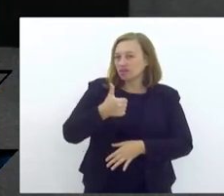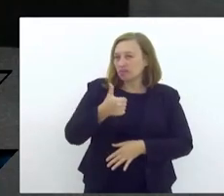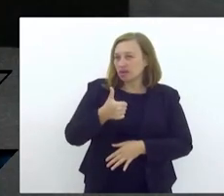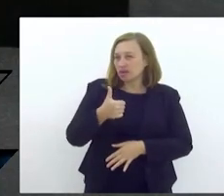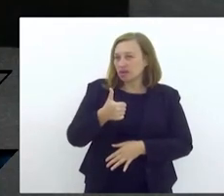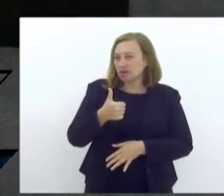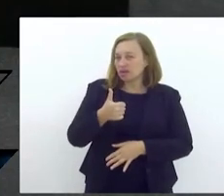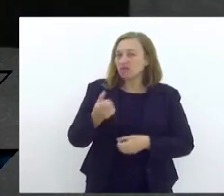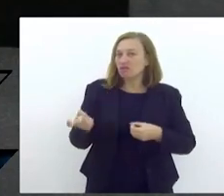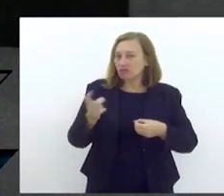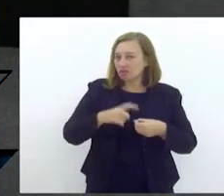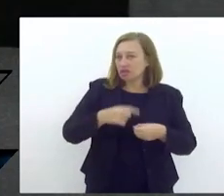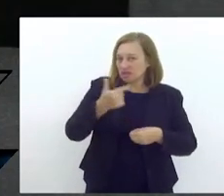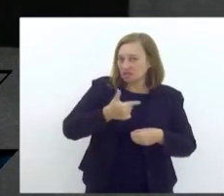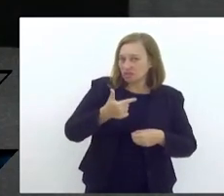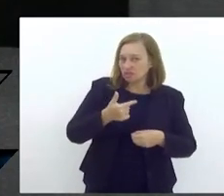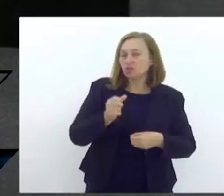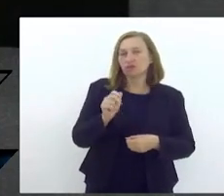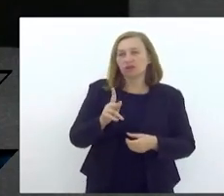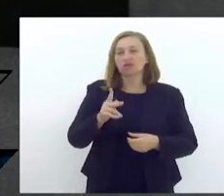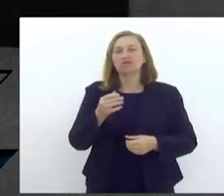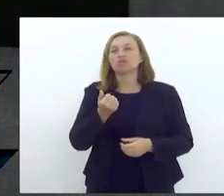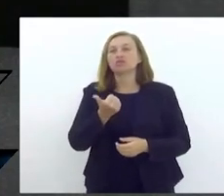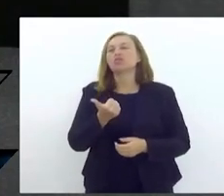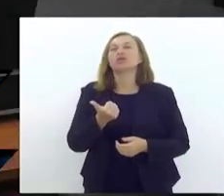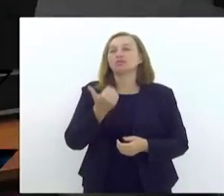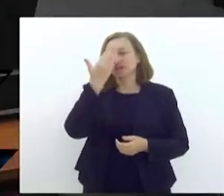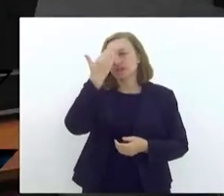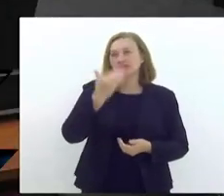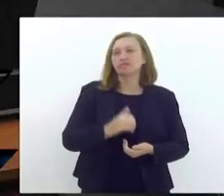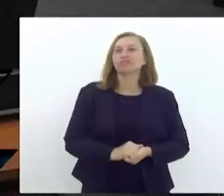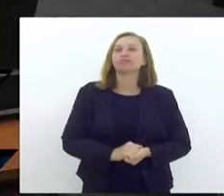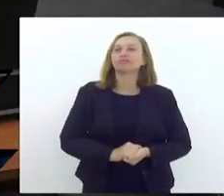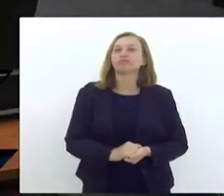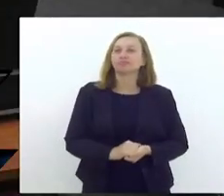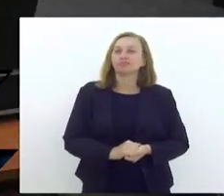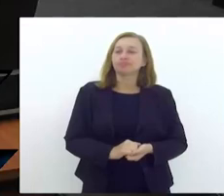volta em segunda na mesma então tudo bem Muito obrigado